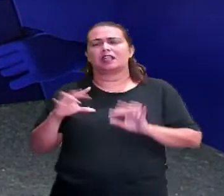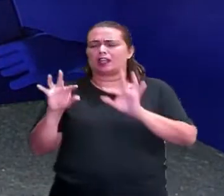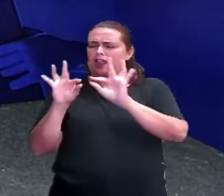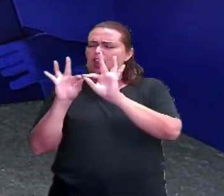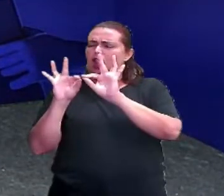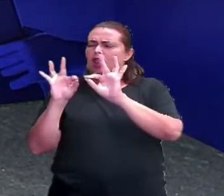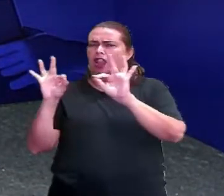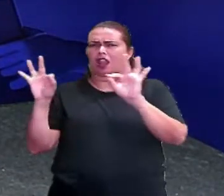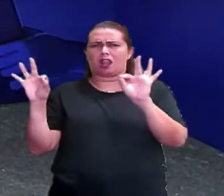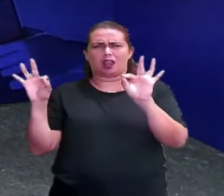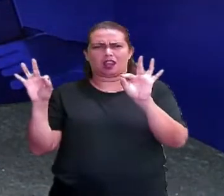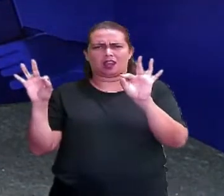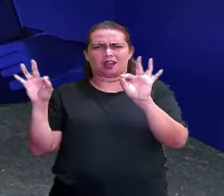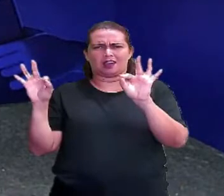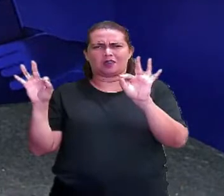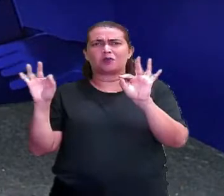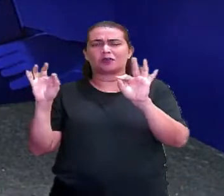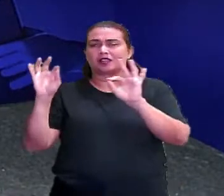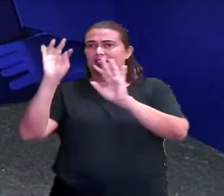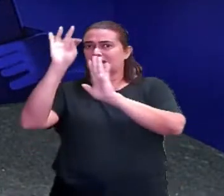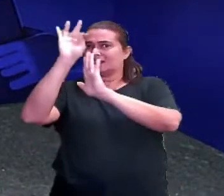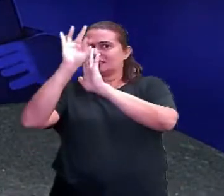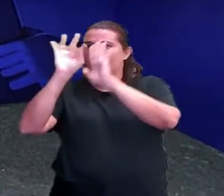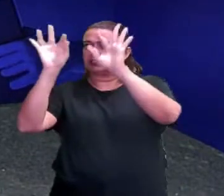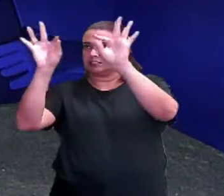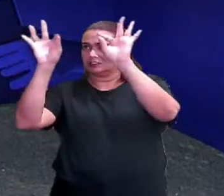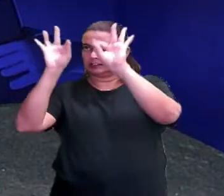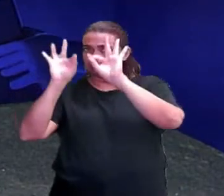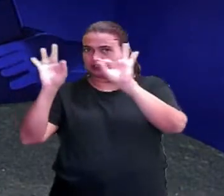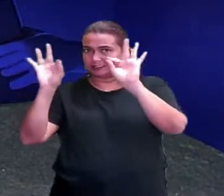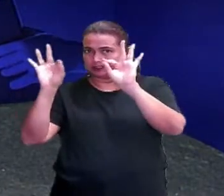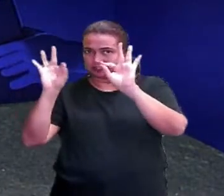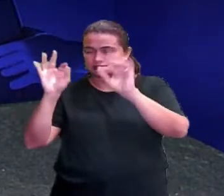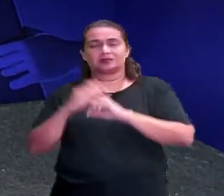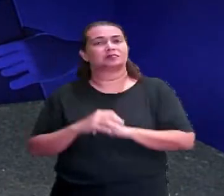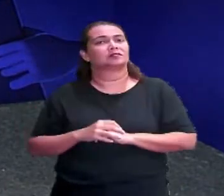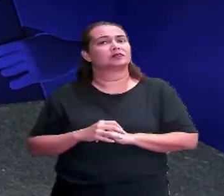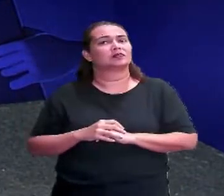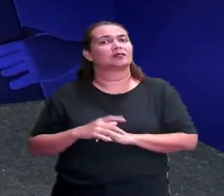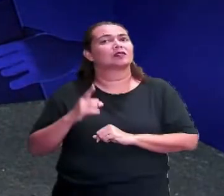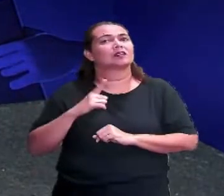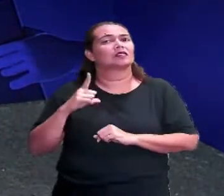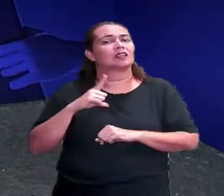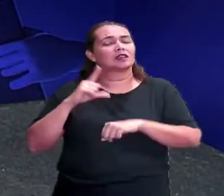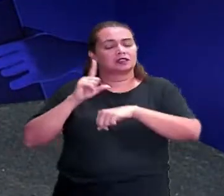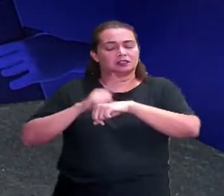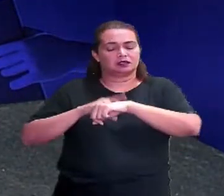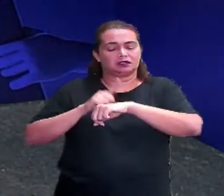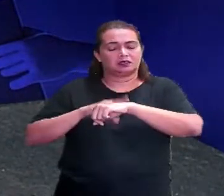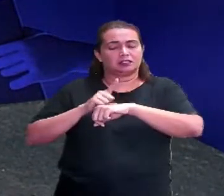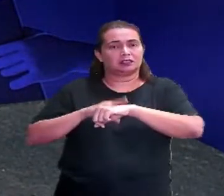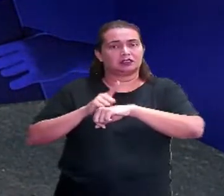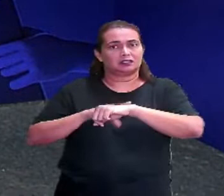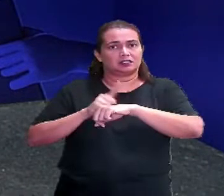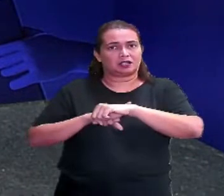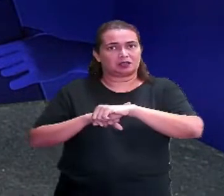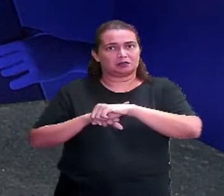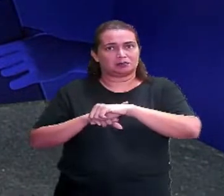dá o nome de linha fina. O deadline, que é o tempo que a pessoa tem, que o jornalista tem para dar aquela